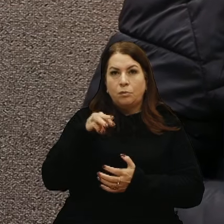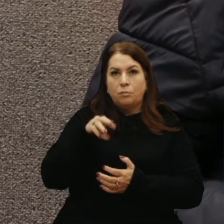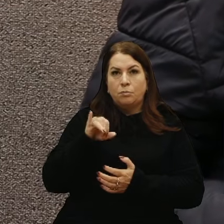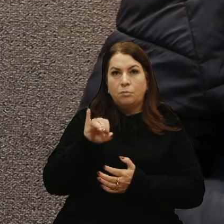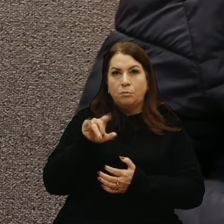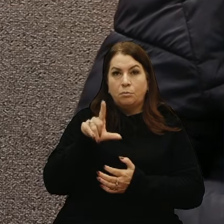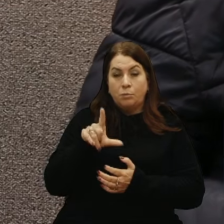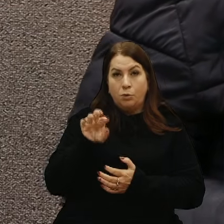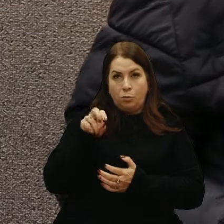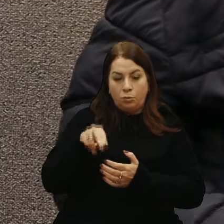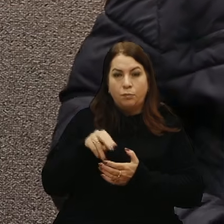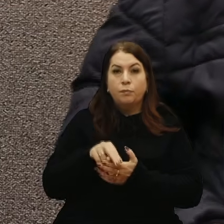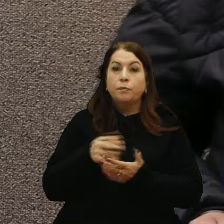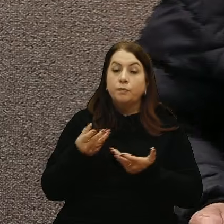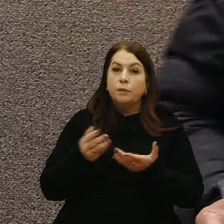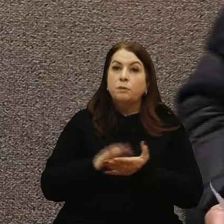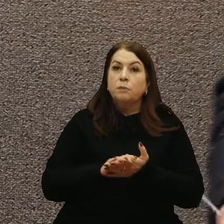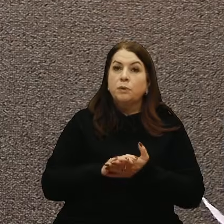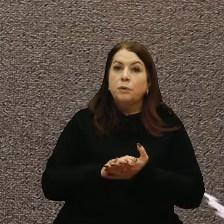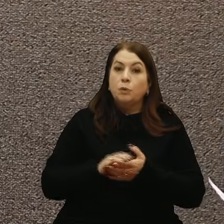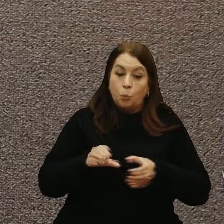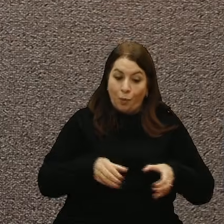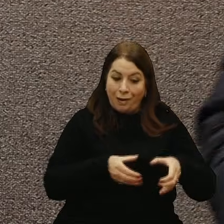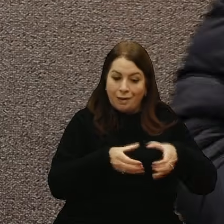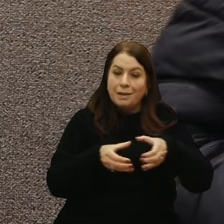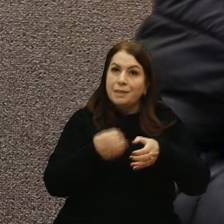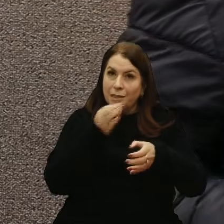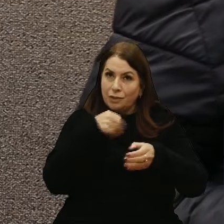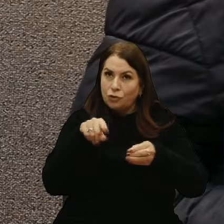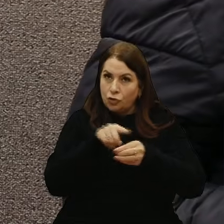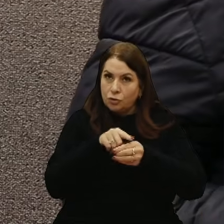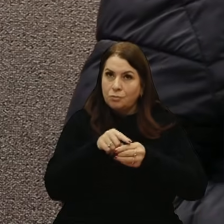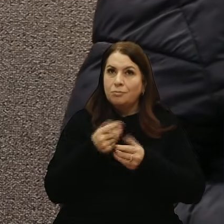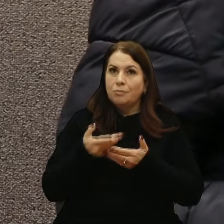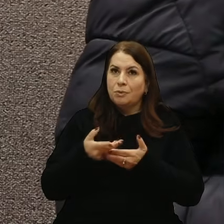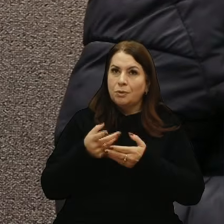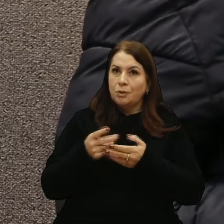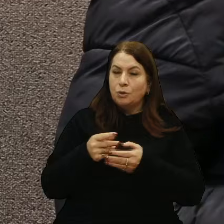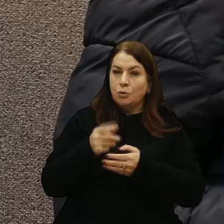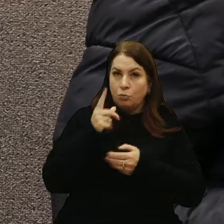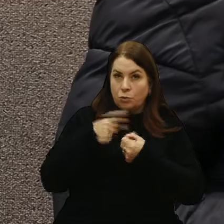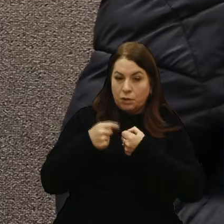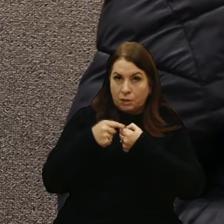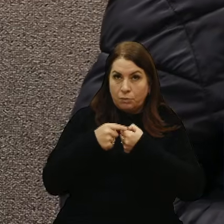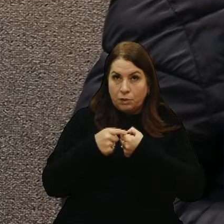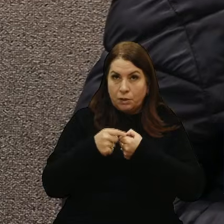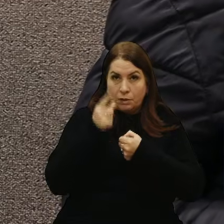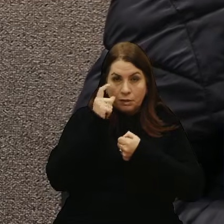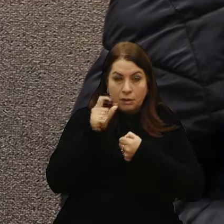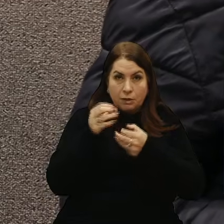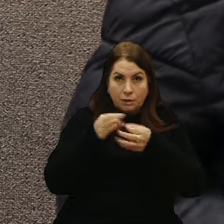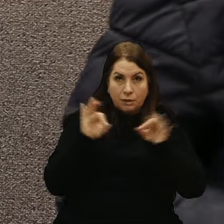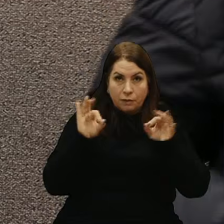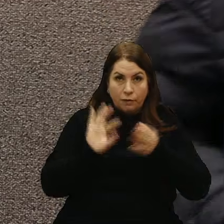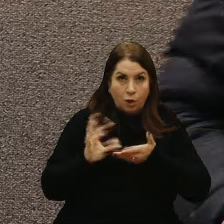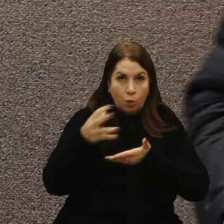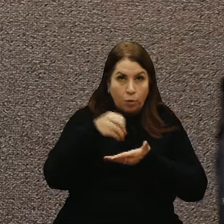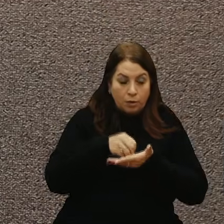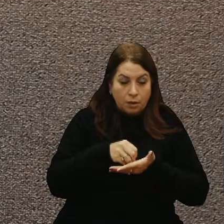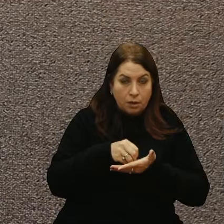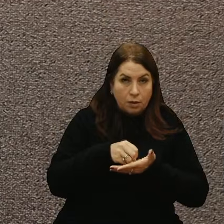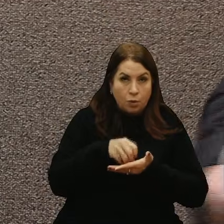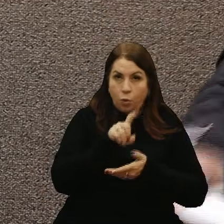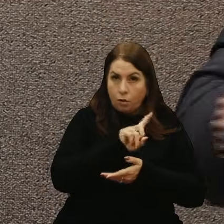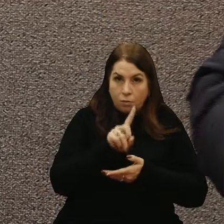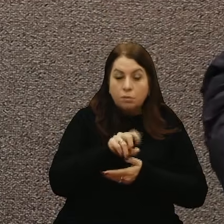Milton. Afinal, no Canaliza Caxias, o município tem interesse em salvar a Codeca ou não? Sim, tem